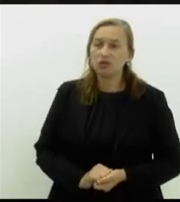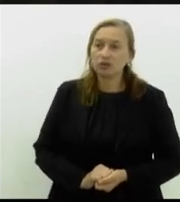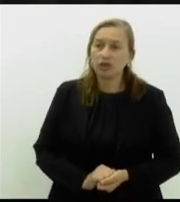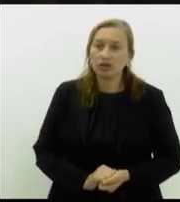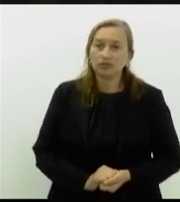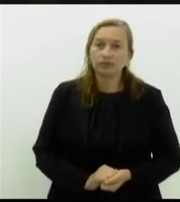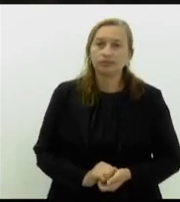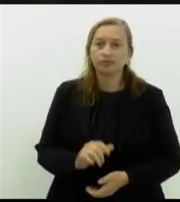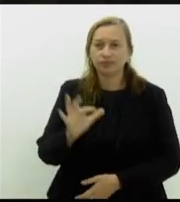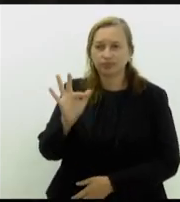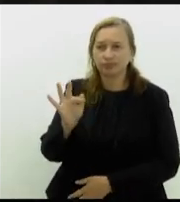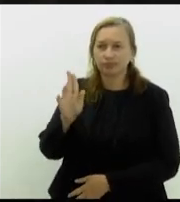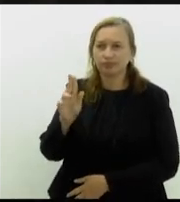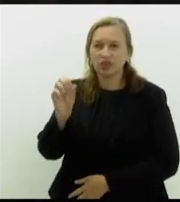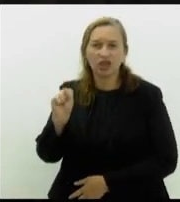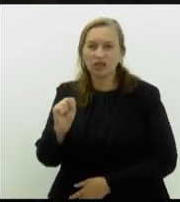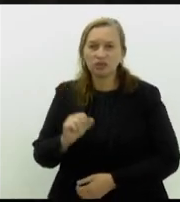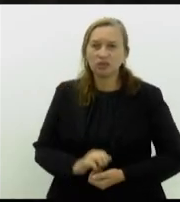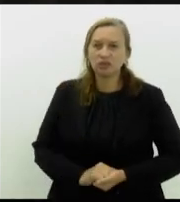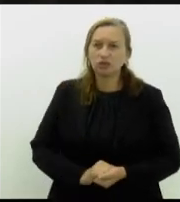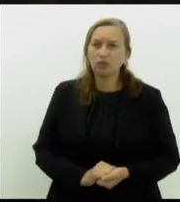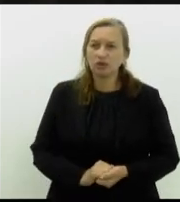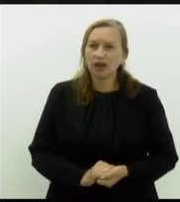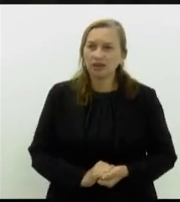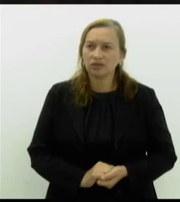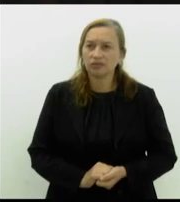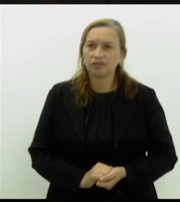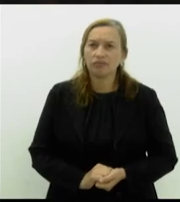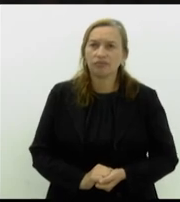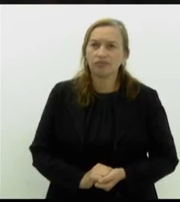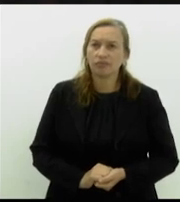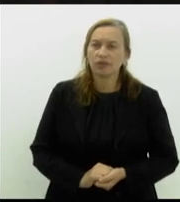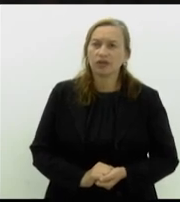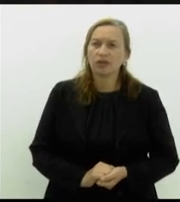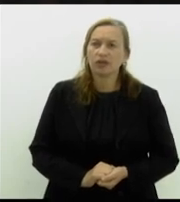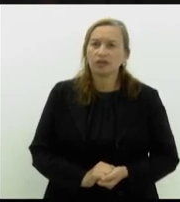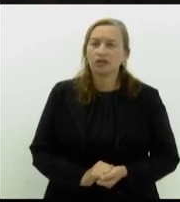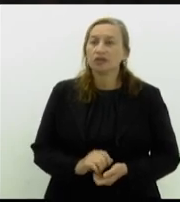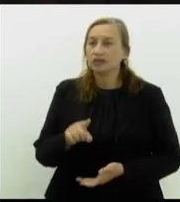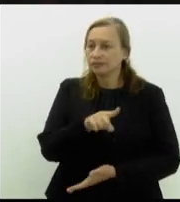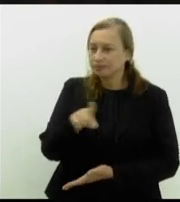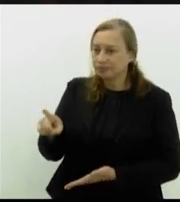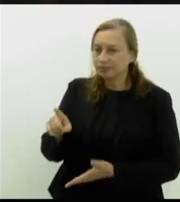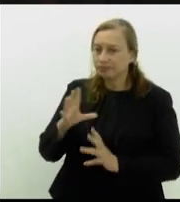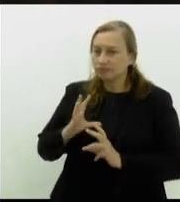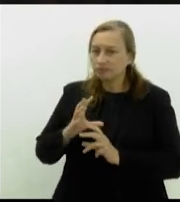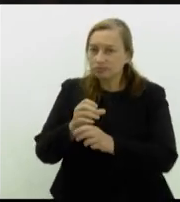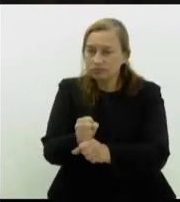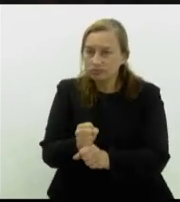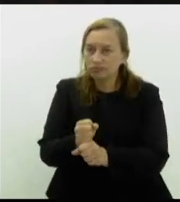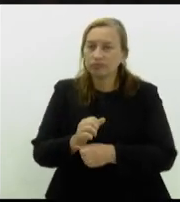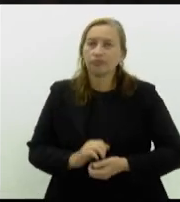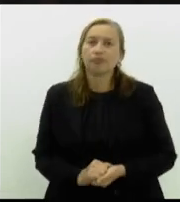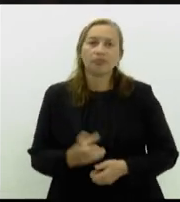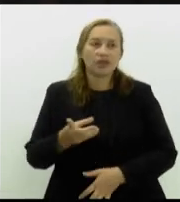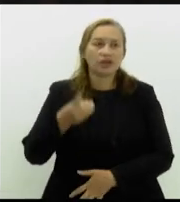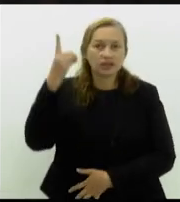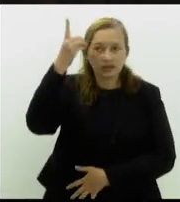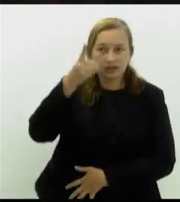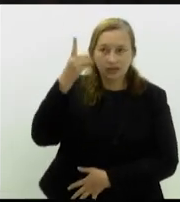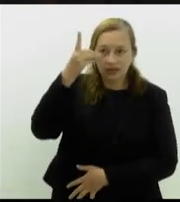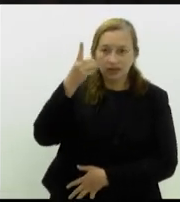deriva também. O que é que faz essa contabilidade criativa, deputado José